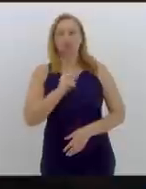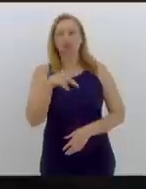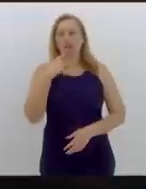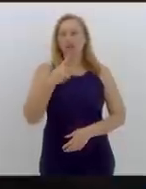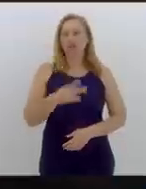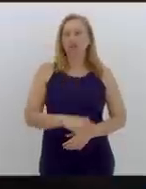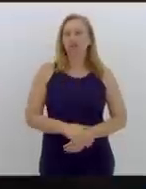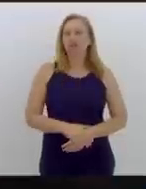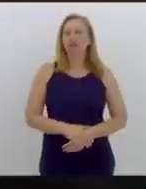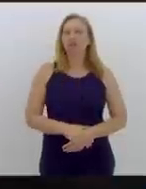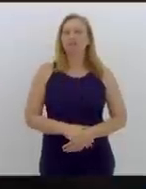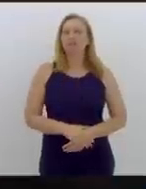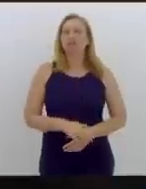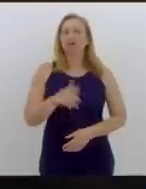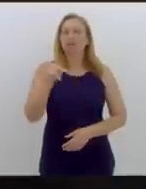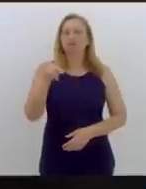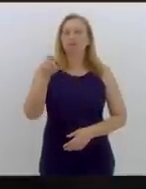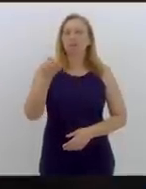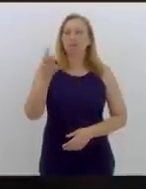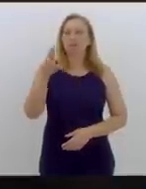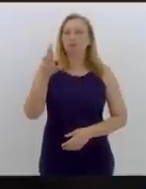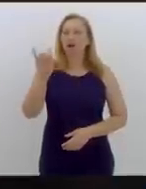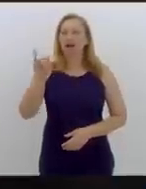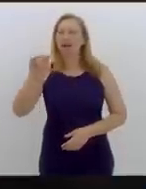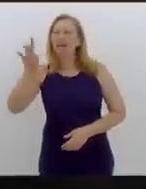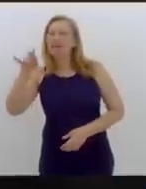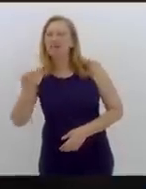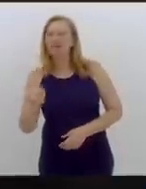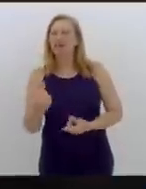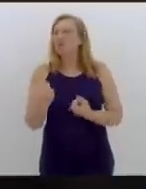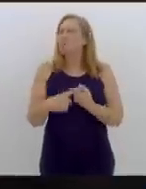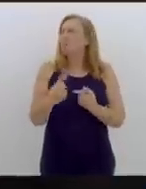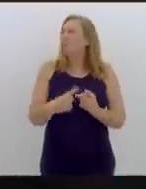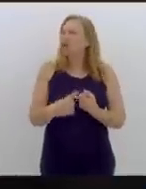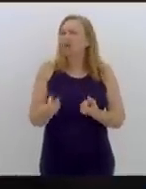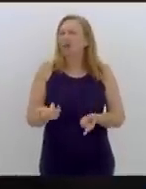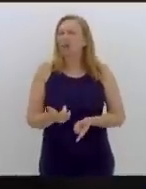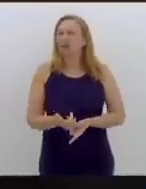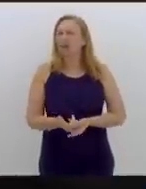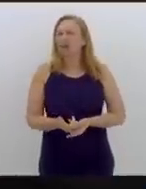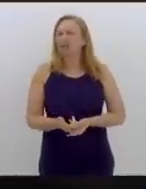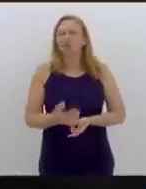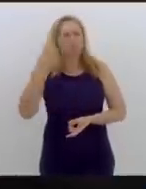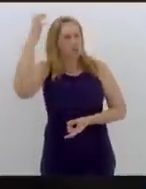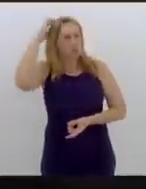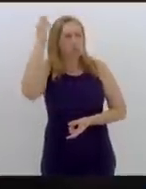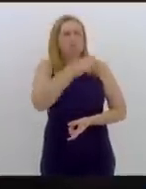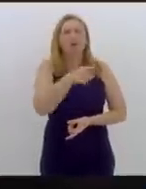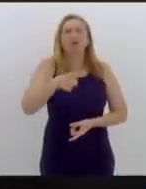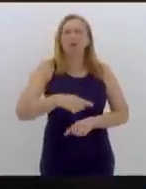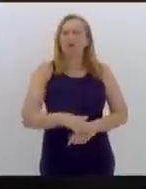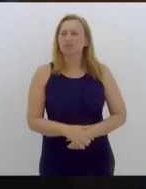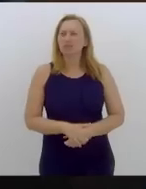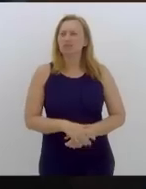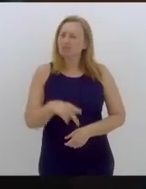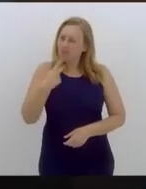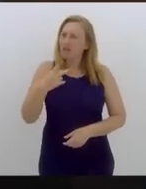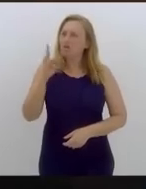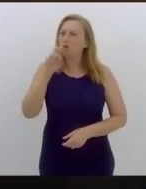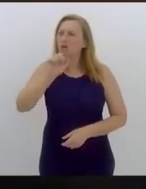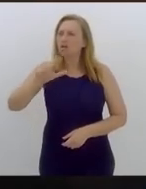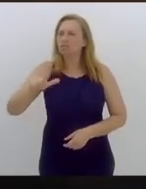na porcaria eu queria saber porque que ela é responsabiliza esses bandidos Fala aí coronel